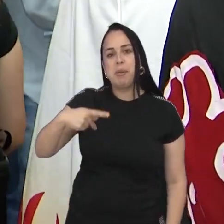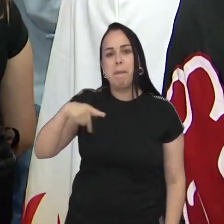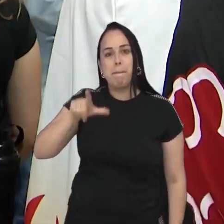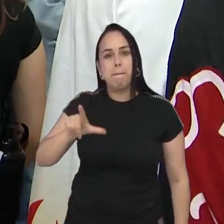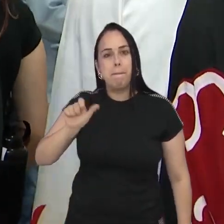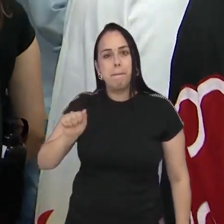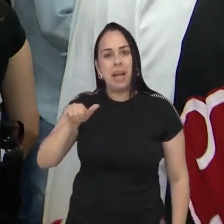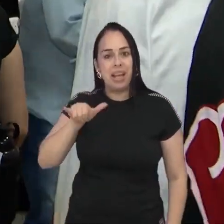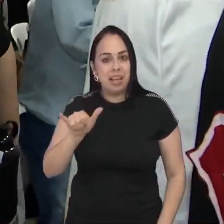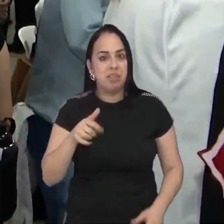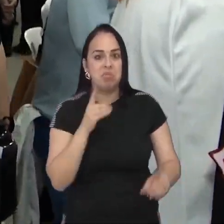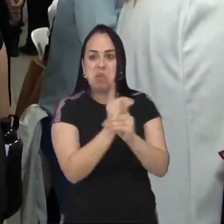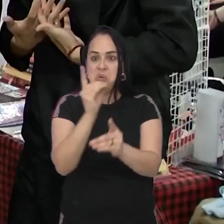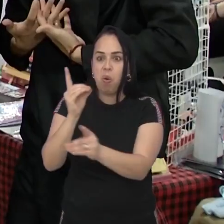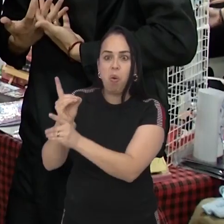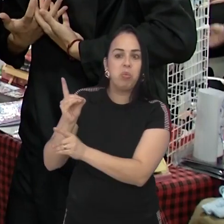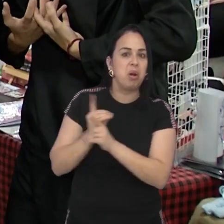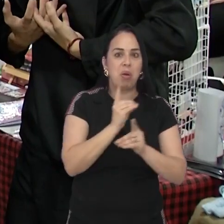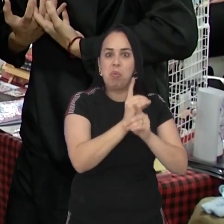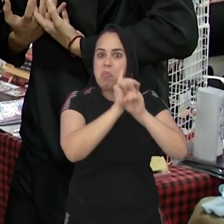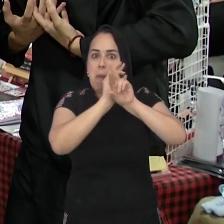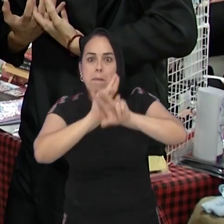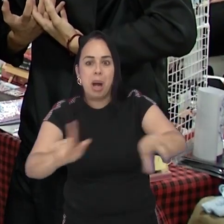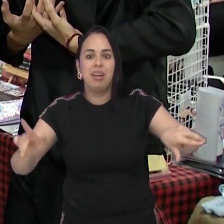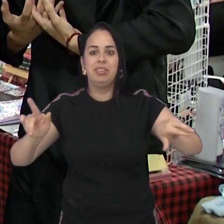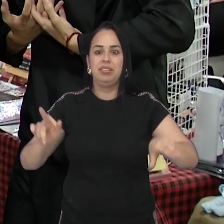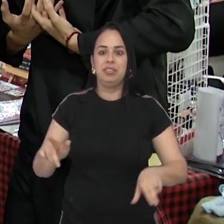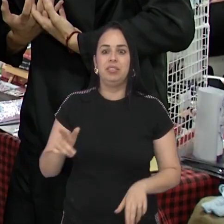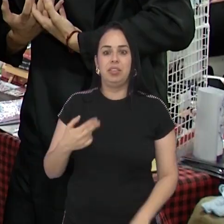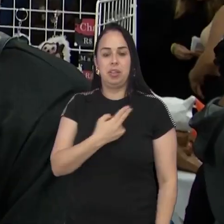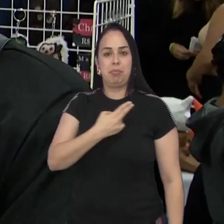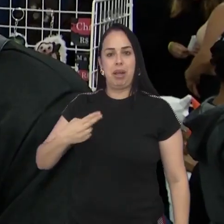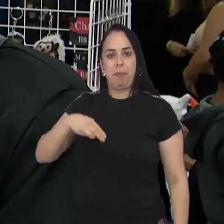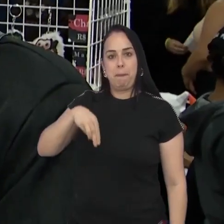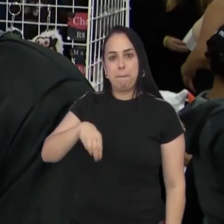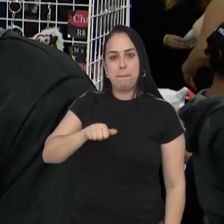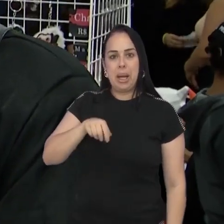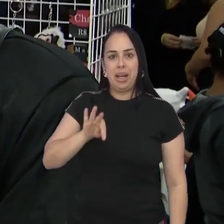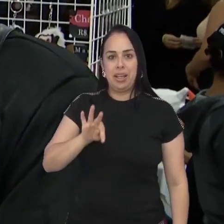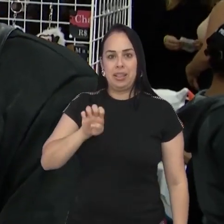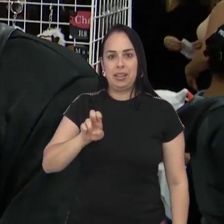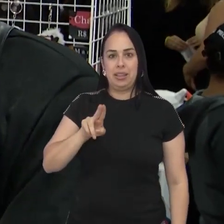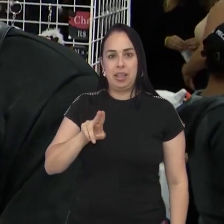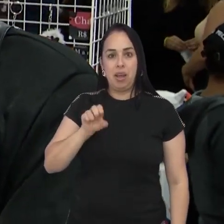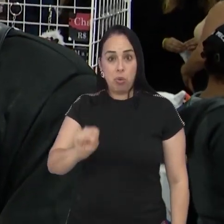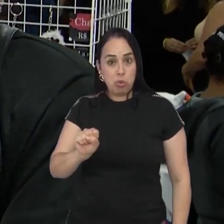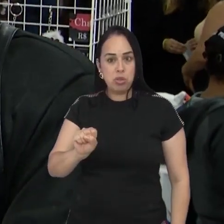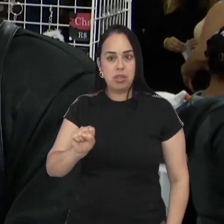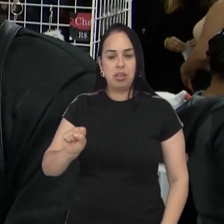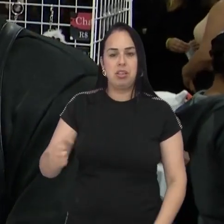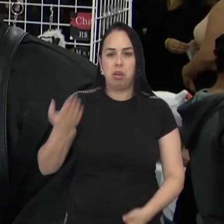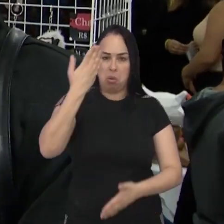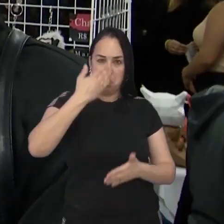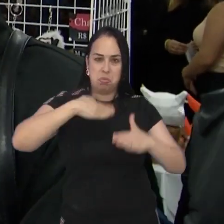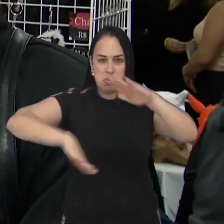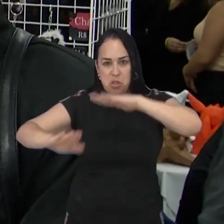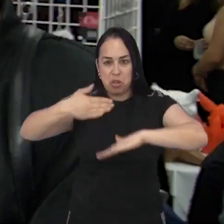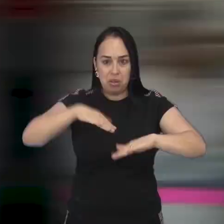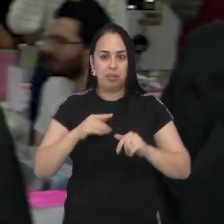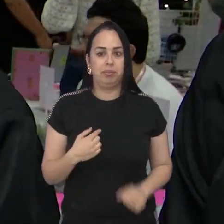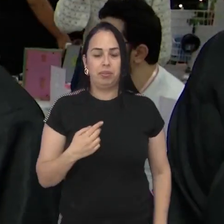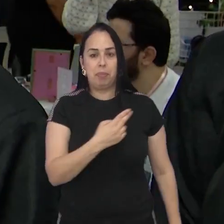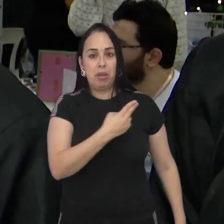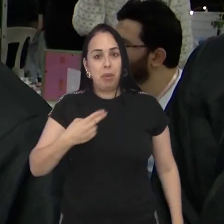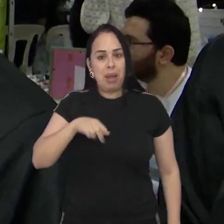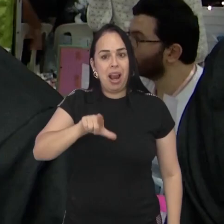cada passo era possível se encontrar com um personagem diferente. Eu me chamo Matheus, eu tô de Suguru Geto, de Jujutsu Kaisen.